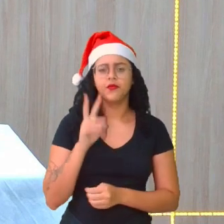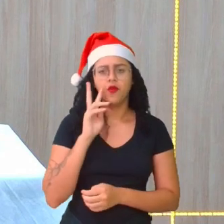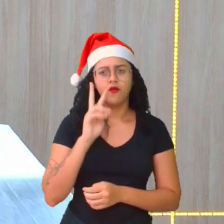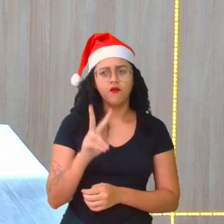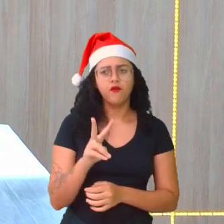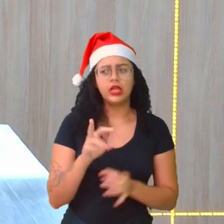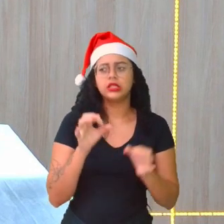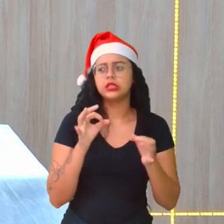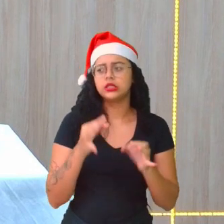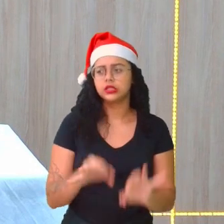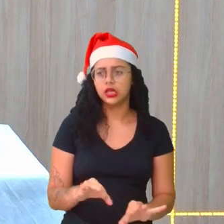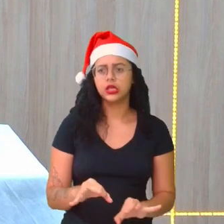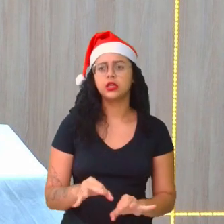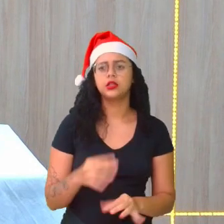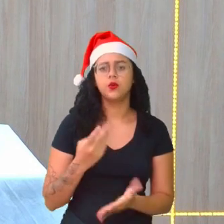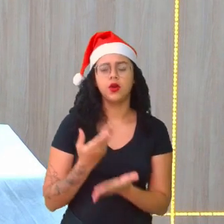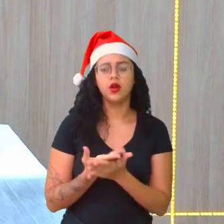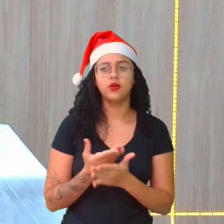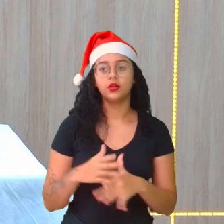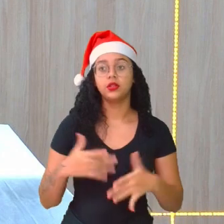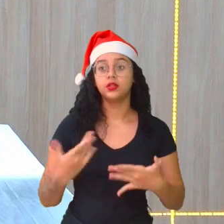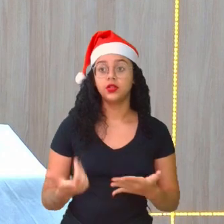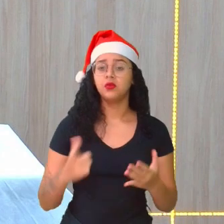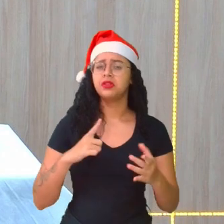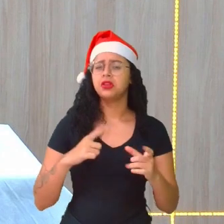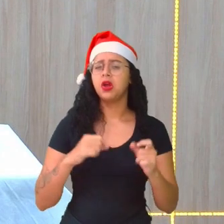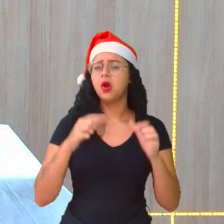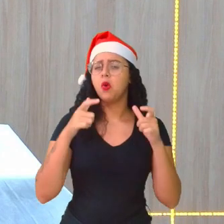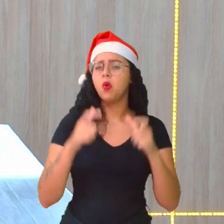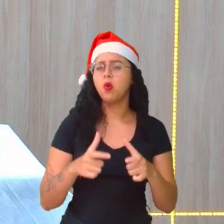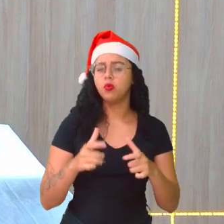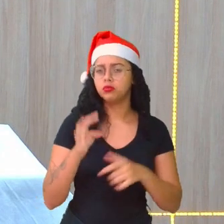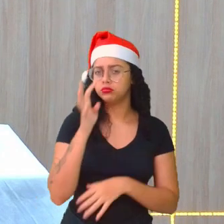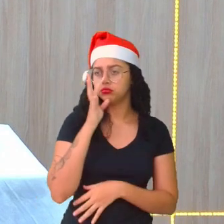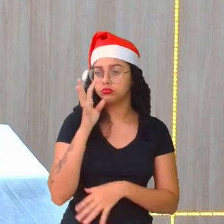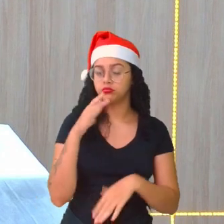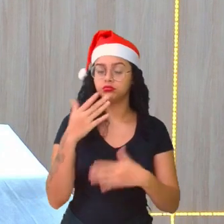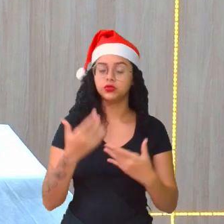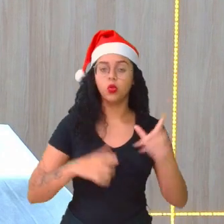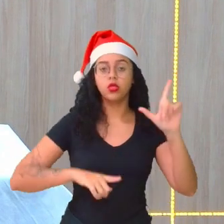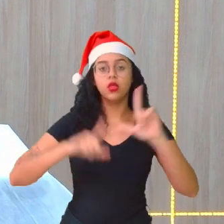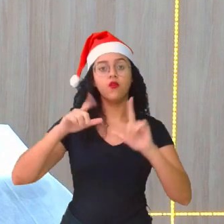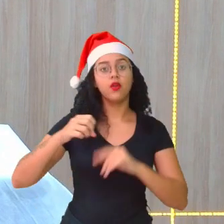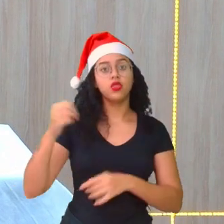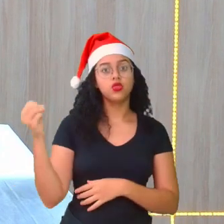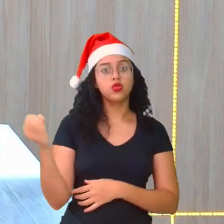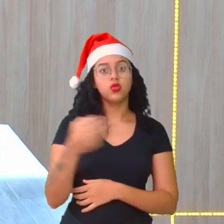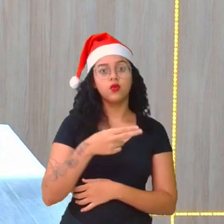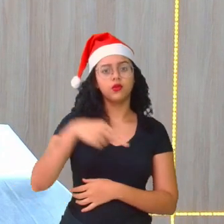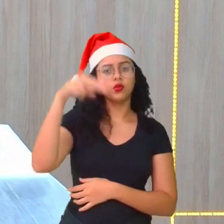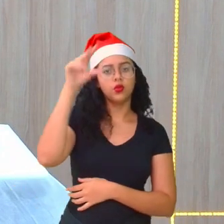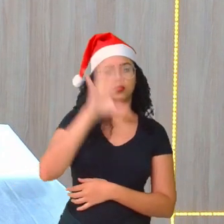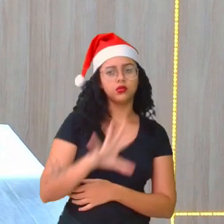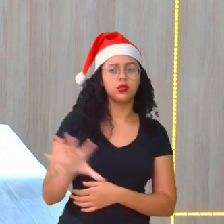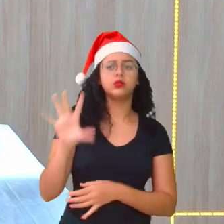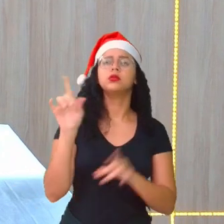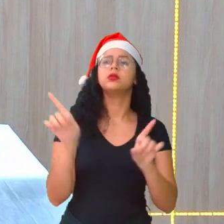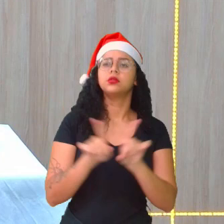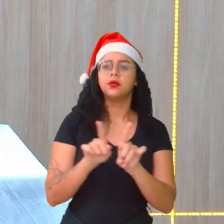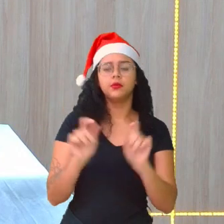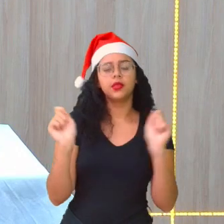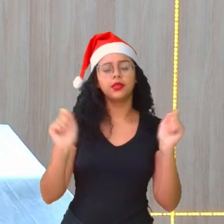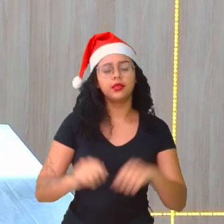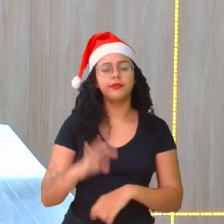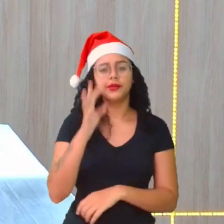direitinho aí, show de bola essa aula. Essa aula passa na TV Nova Nordeste, isso mesmo. Você pode assistir via aplicativo, pode assistir na